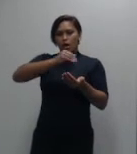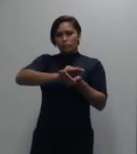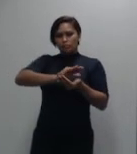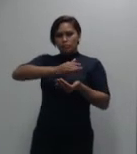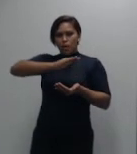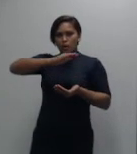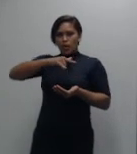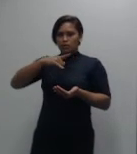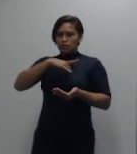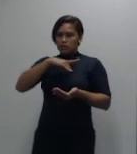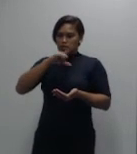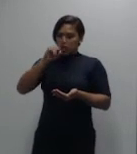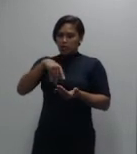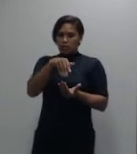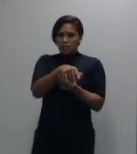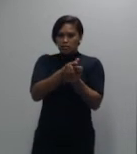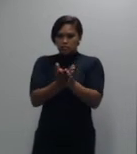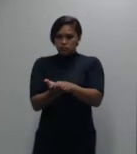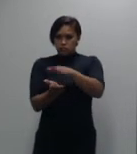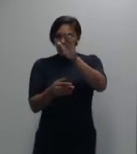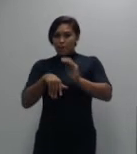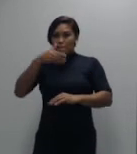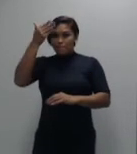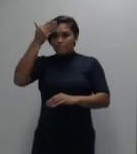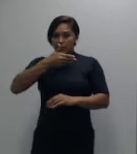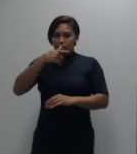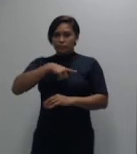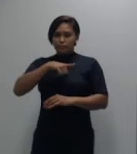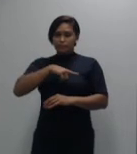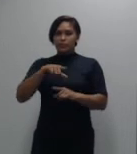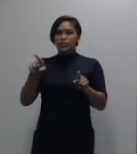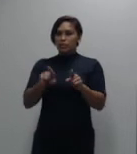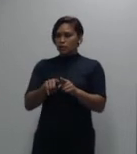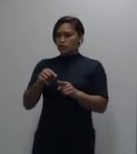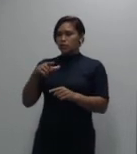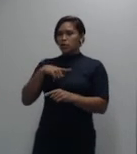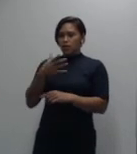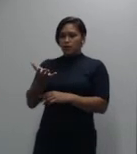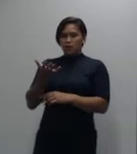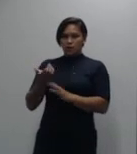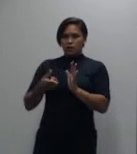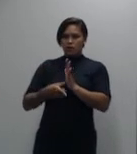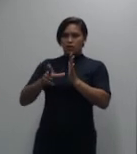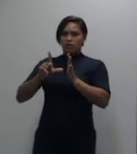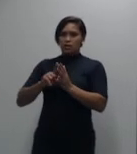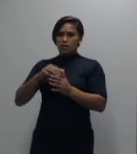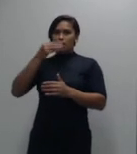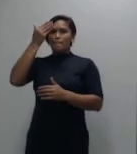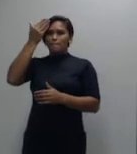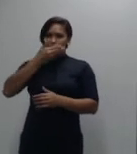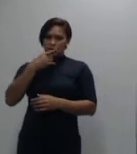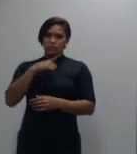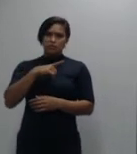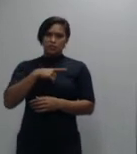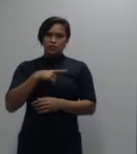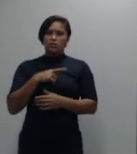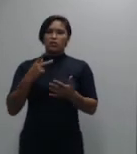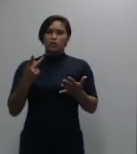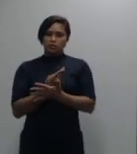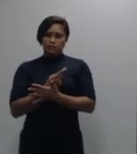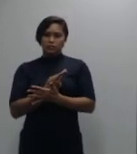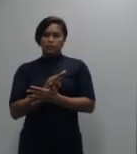páginas e o documento colocar provando a existência das proteções provando que houve tá se função